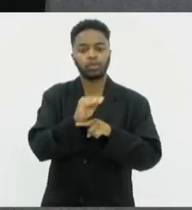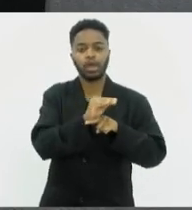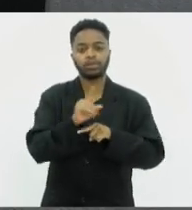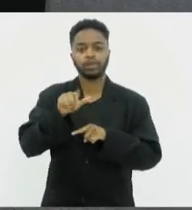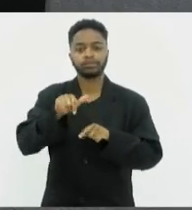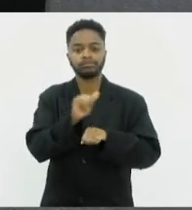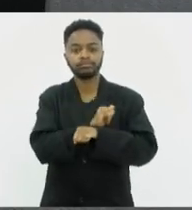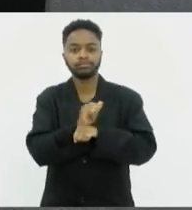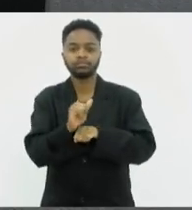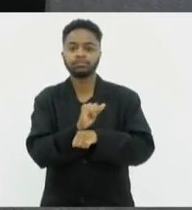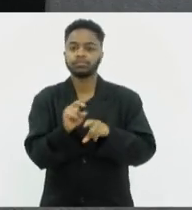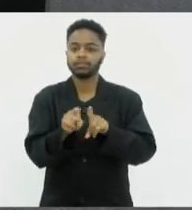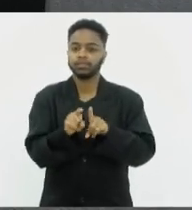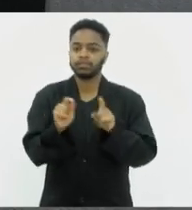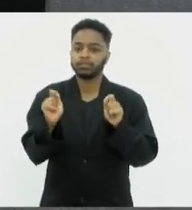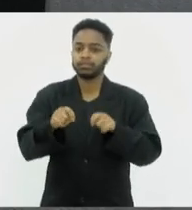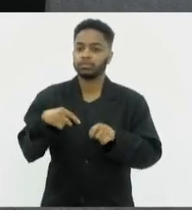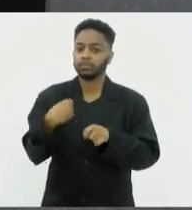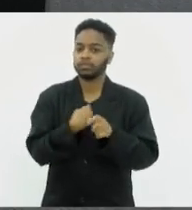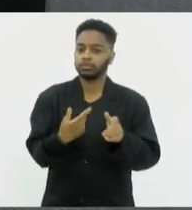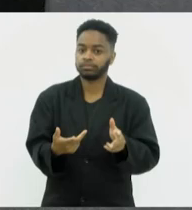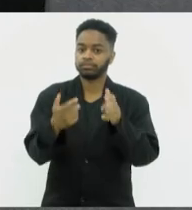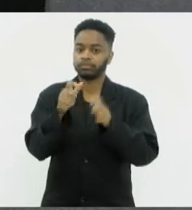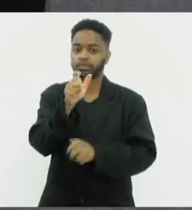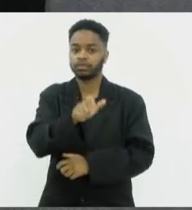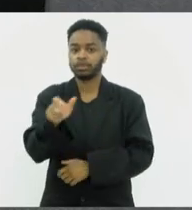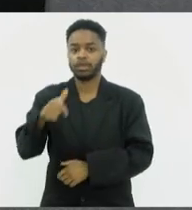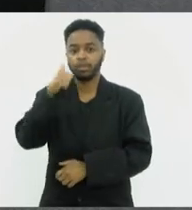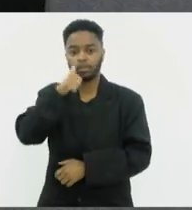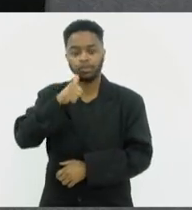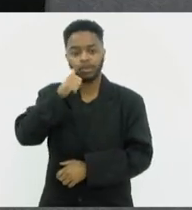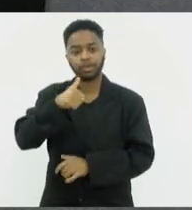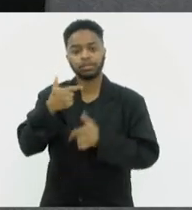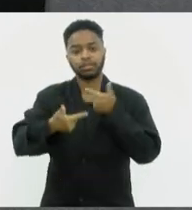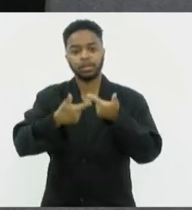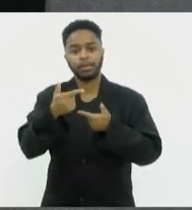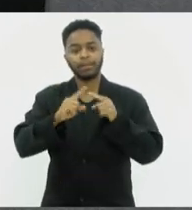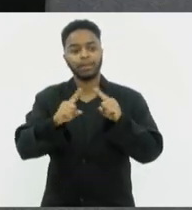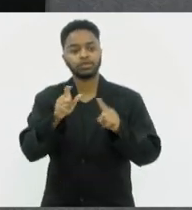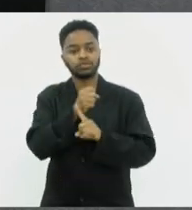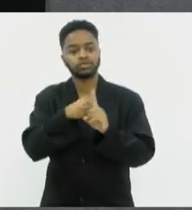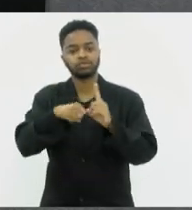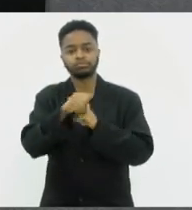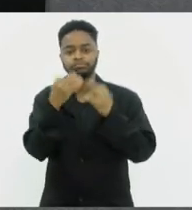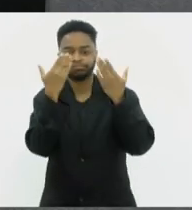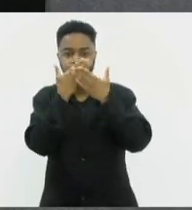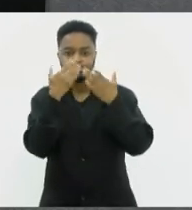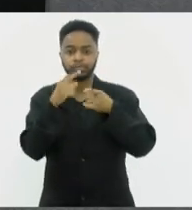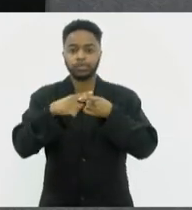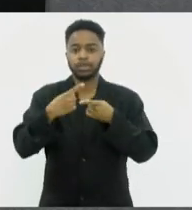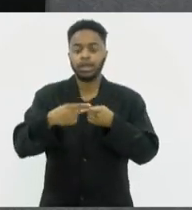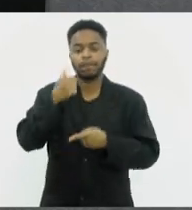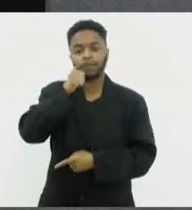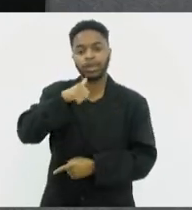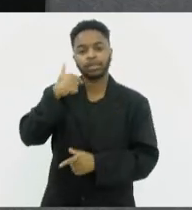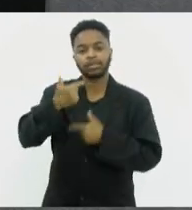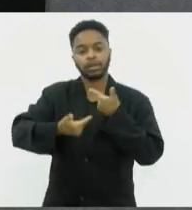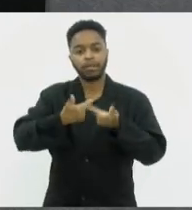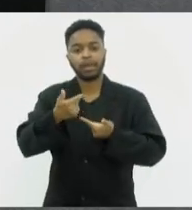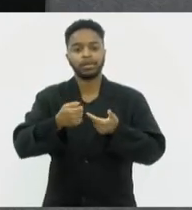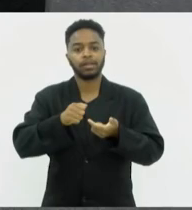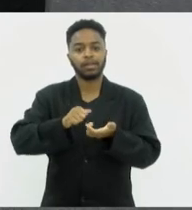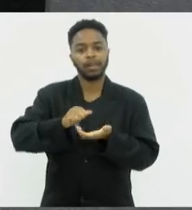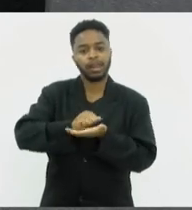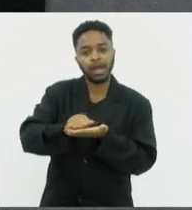estratégia também para que a gente reconheça essas mulheres nesses trabalhos invisíveis. Que é isso, elas lavam, elas passam, elas cozinham,